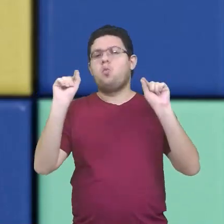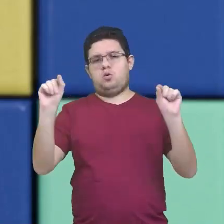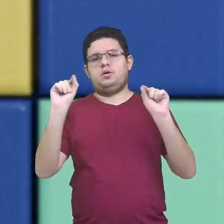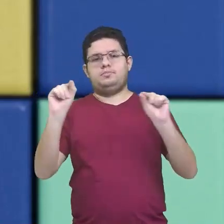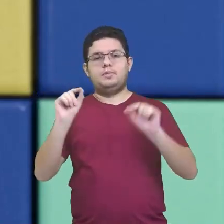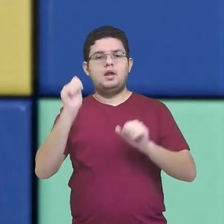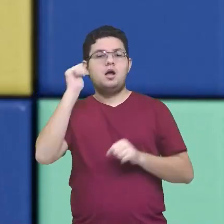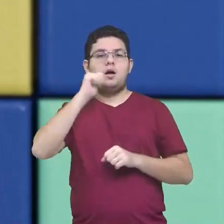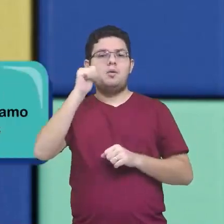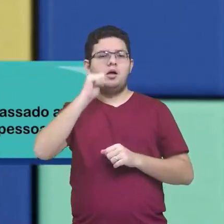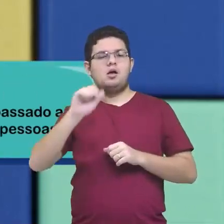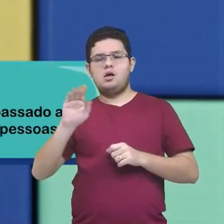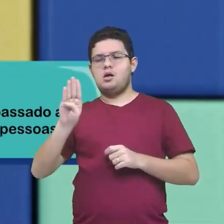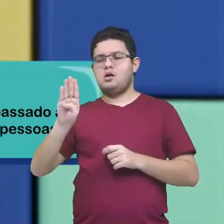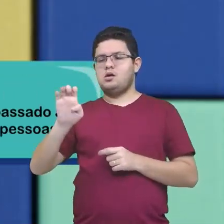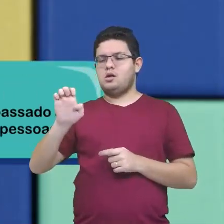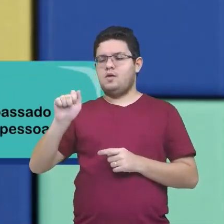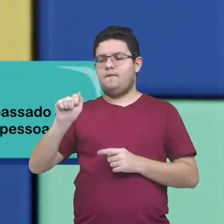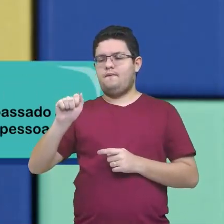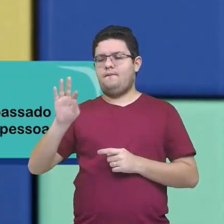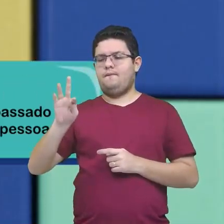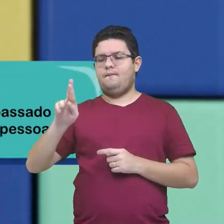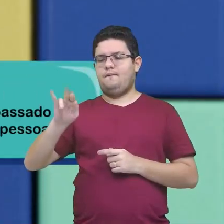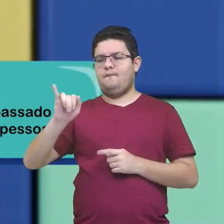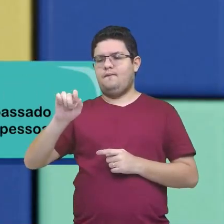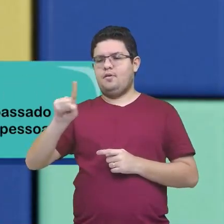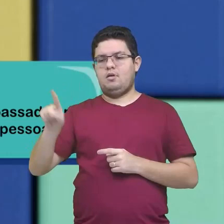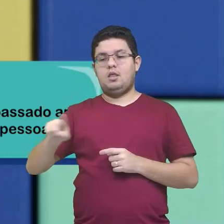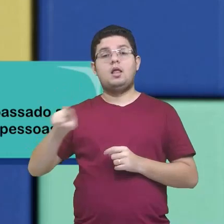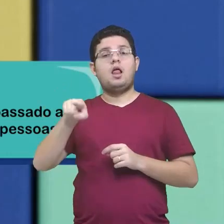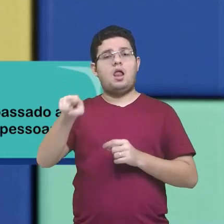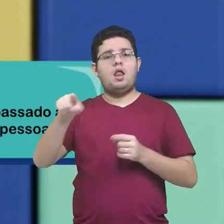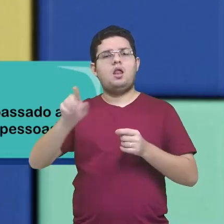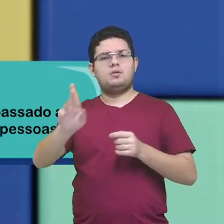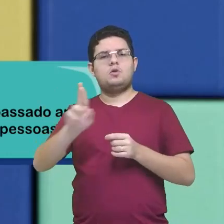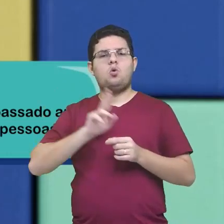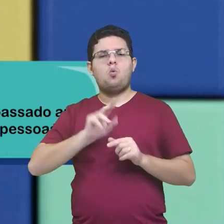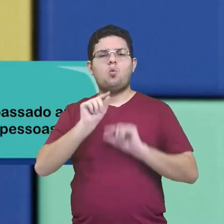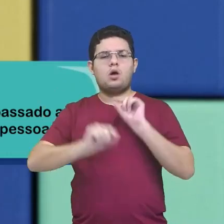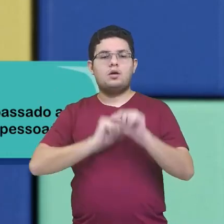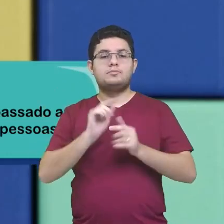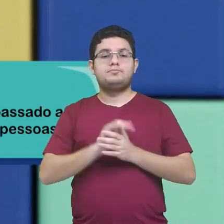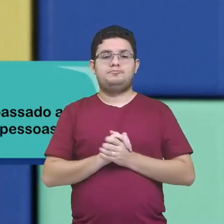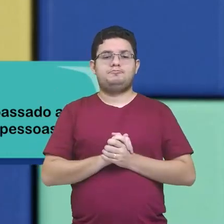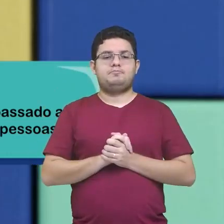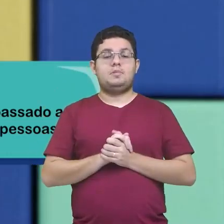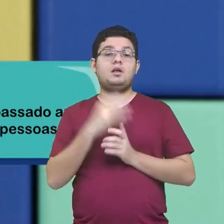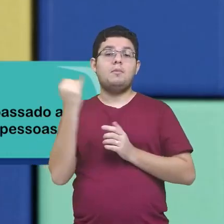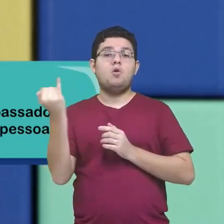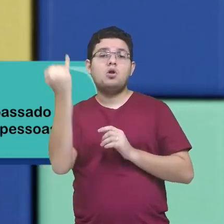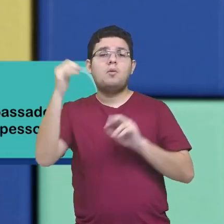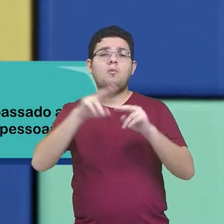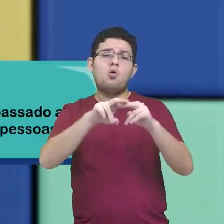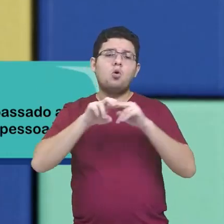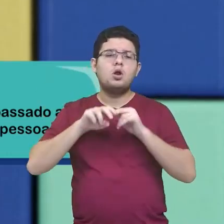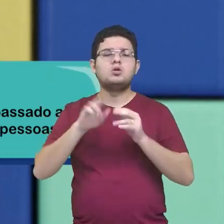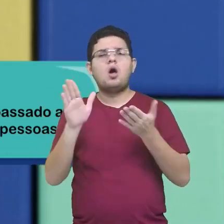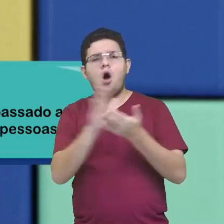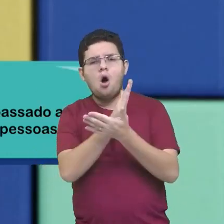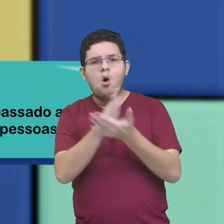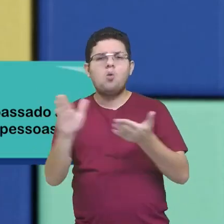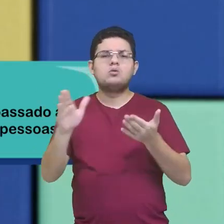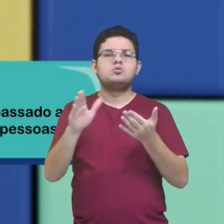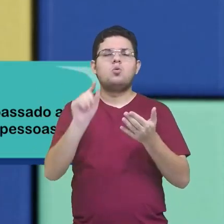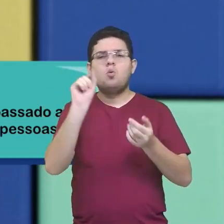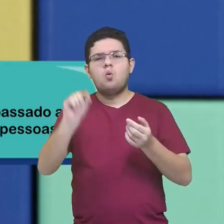o seguinte, ó, são de extrema importância porque certas obras contam nossa história, as